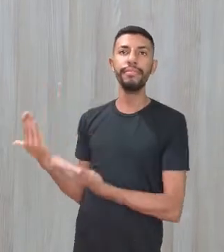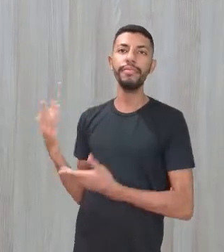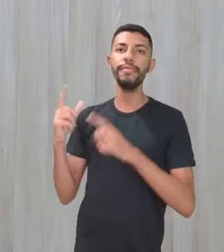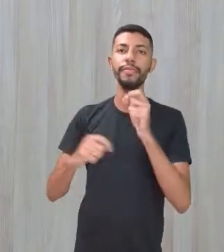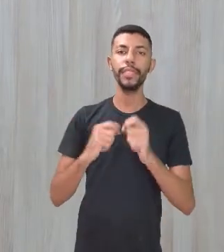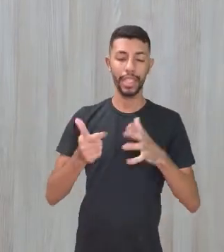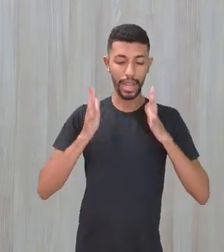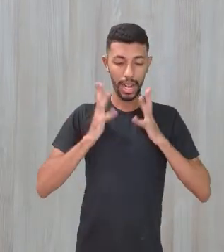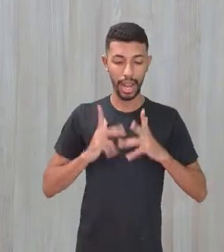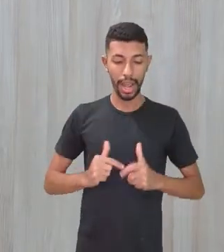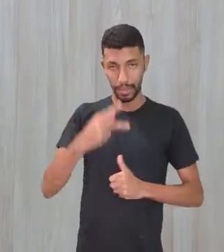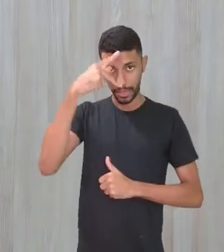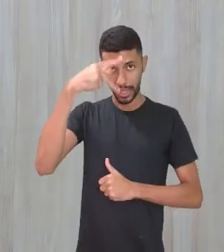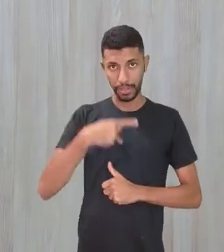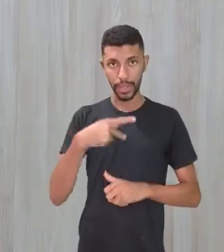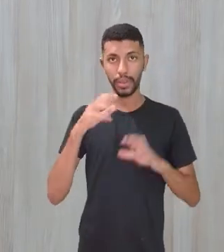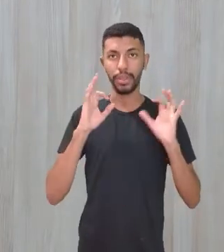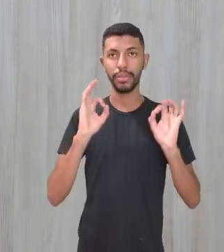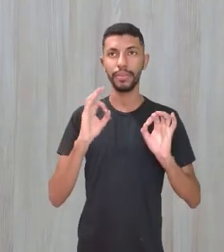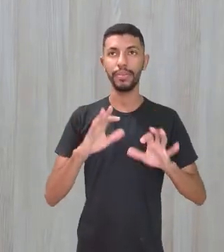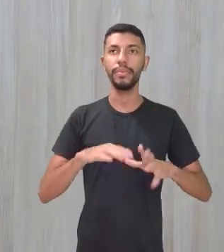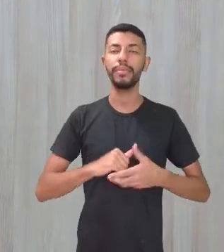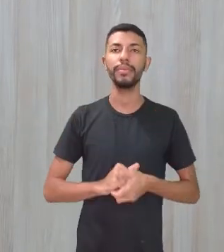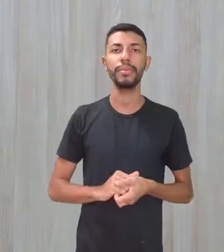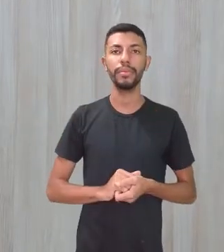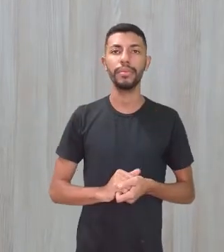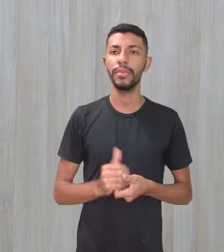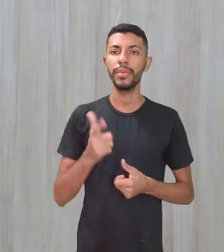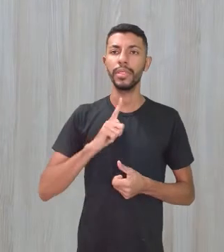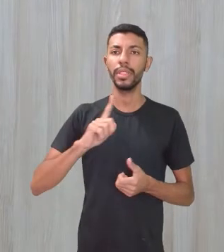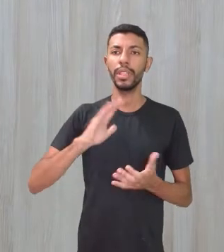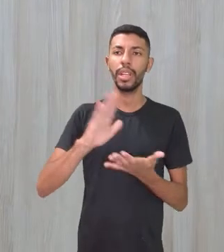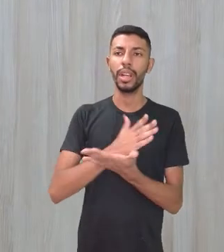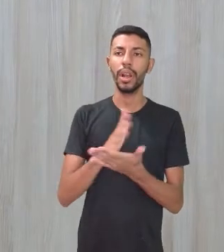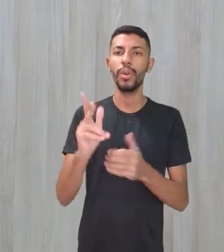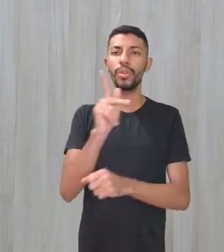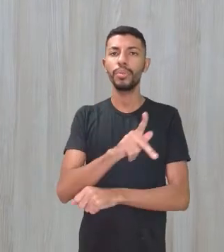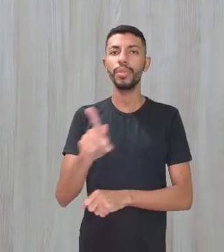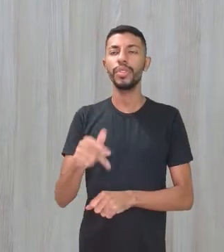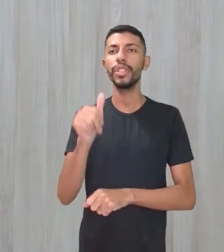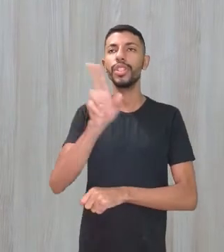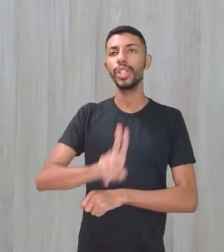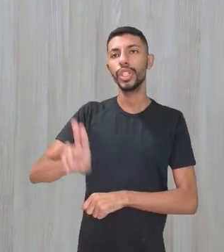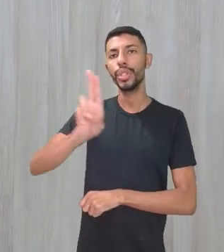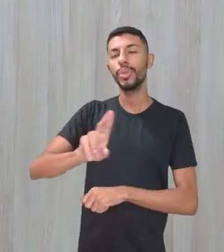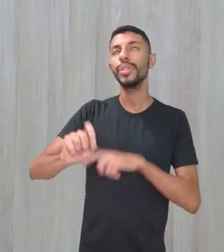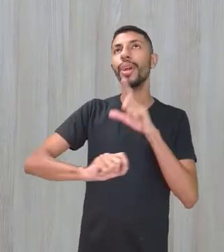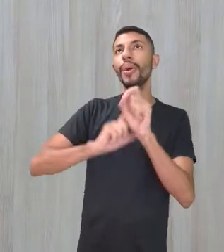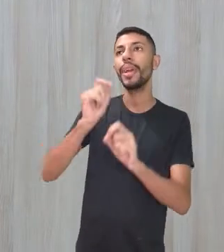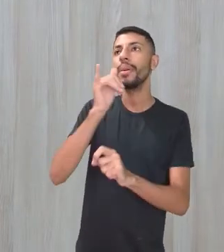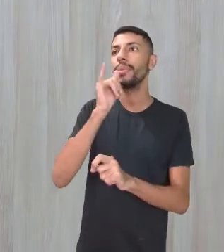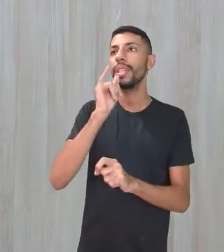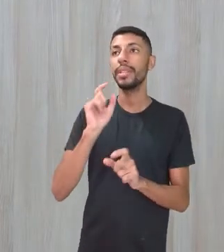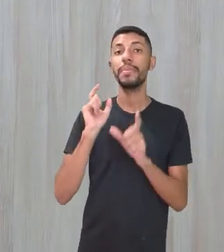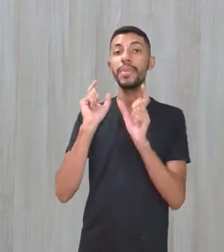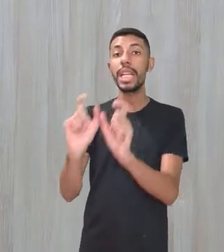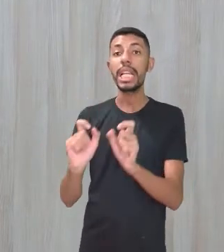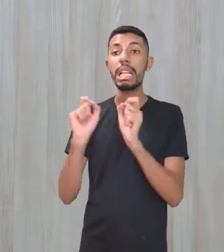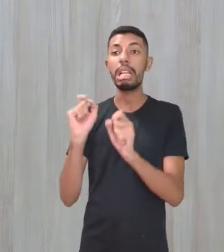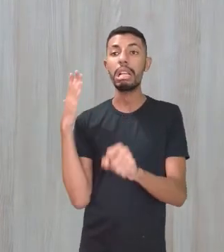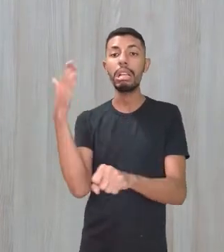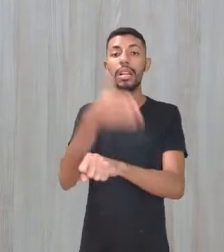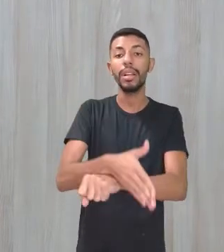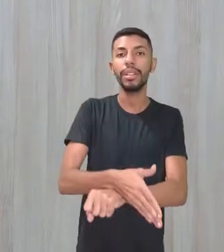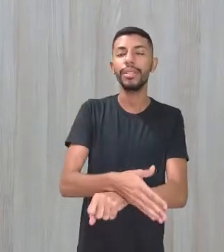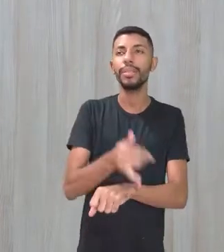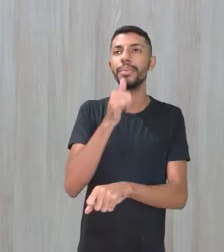essa higiene pessoal. Tem algumas professoras que utilizam assim, quem é o intruso? Por